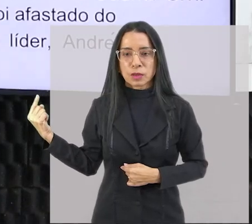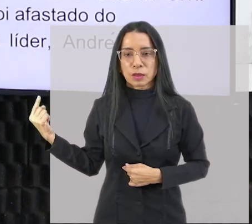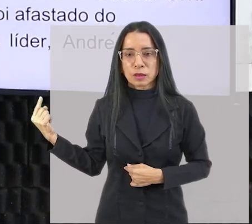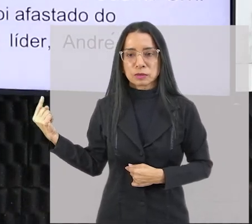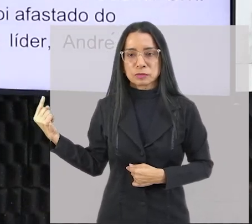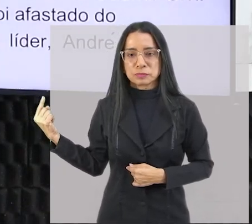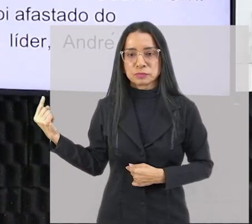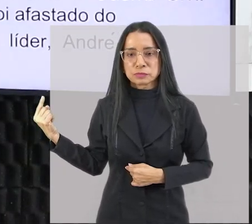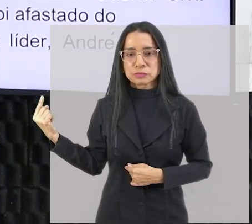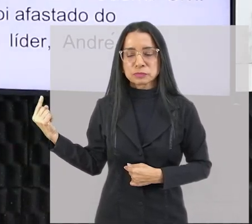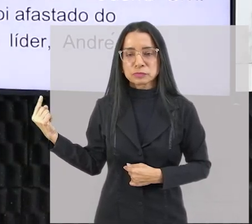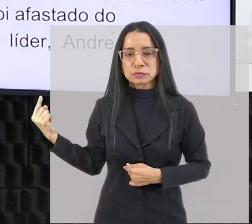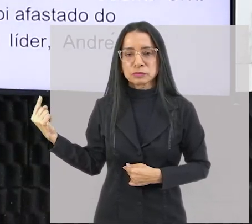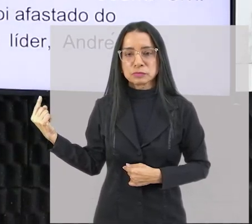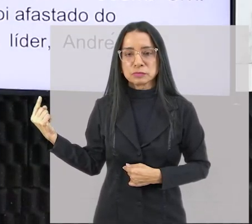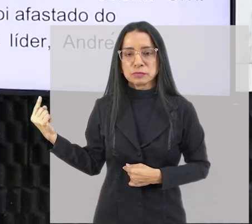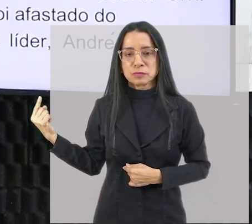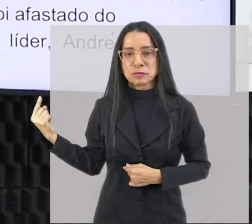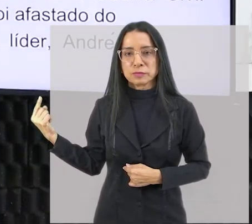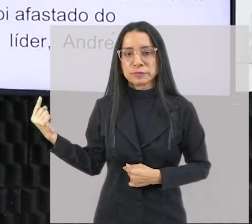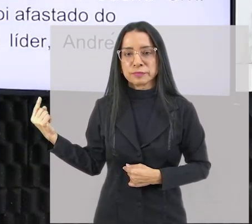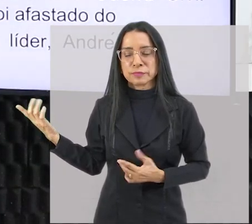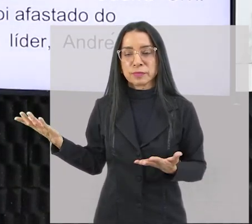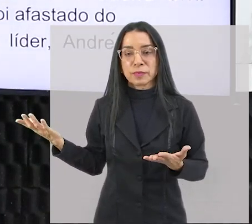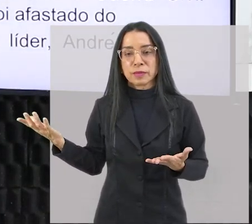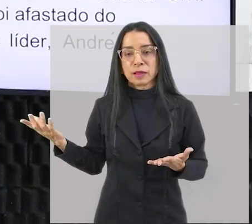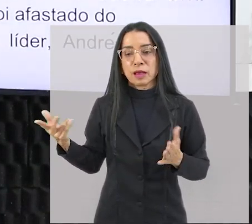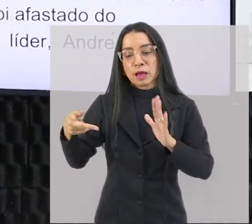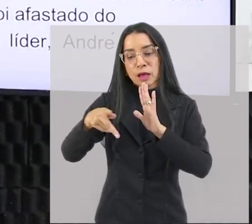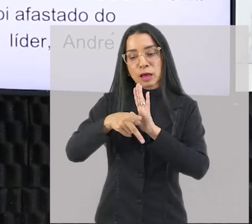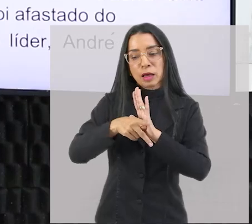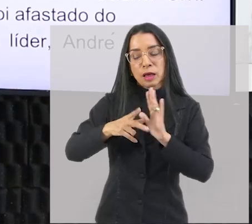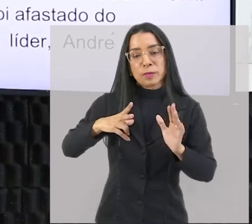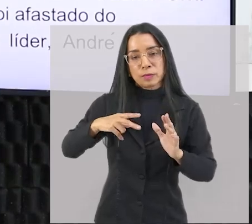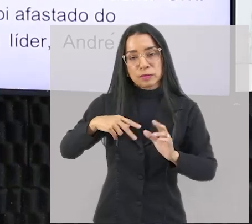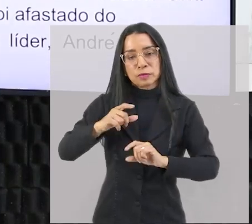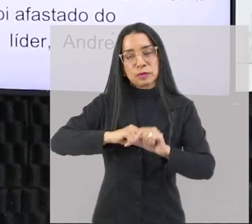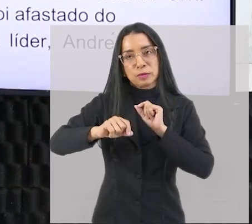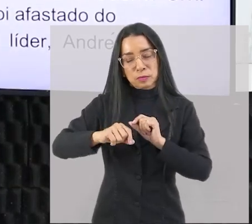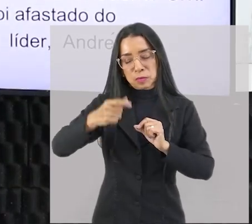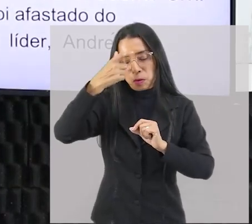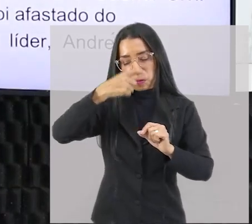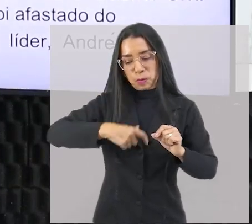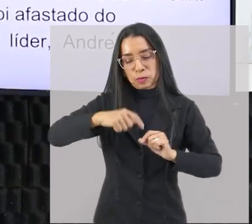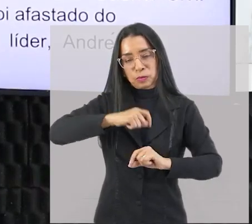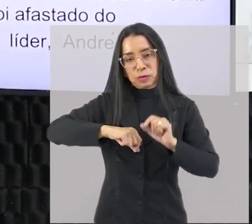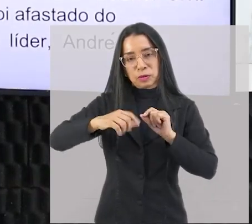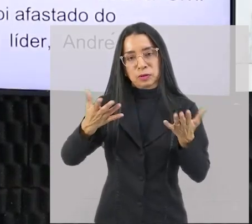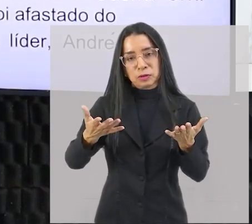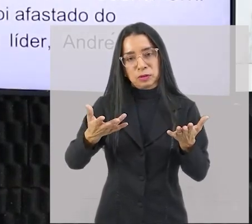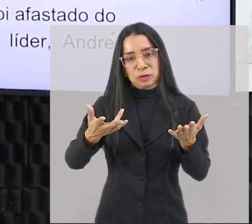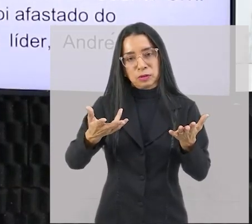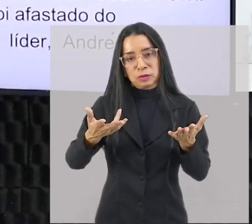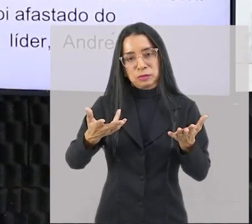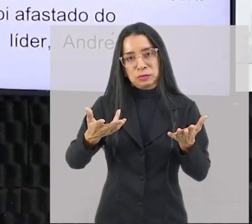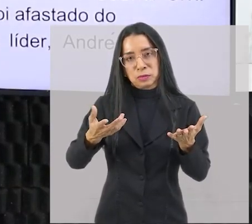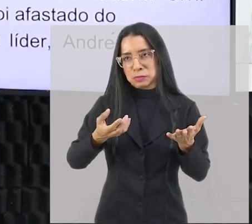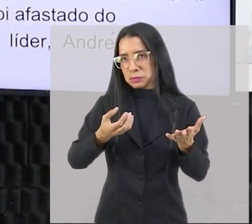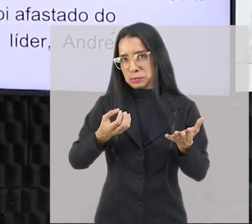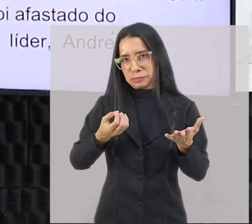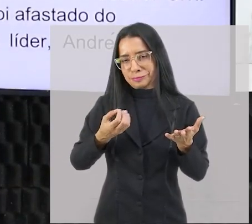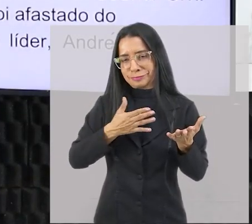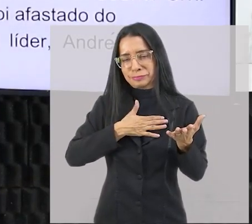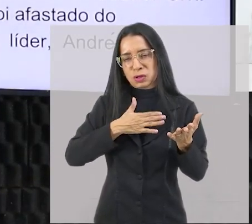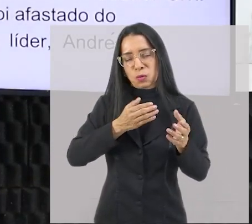ser Salvador Dalí. Nada egocêntrico. Particularmente, eu vou ser bem sincero, falei, tô leve. Não sou muito fã da